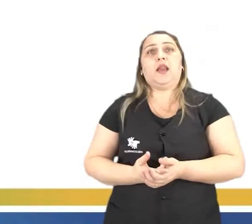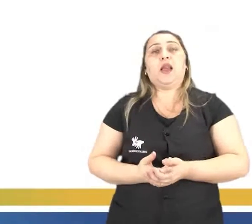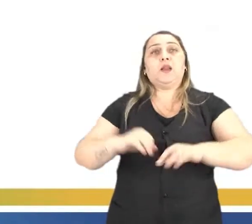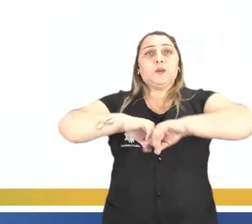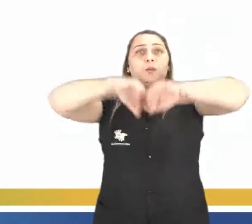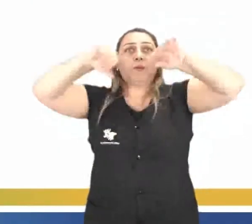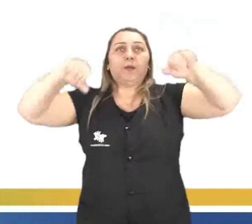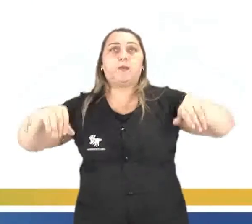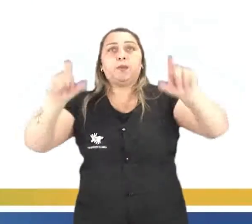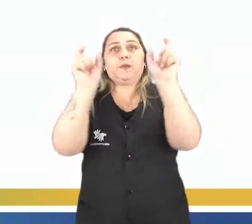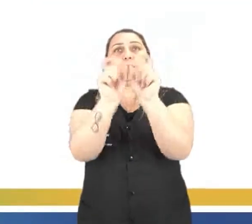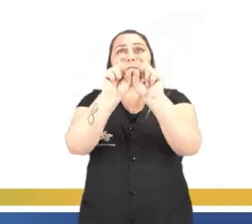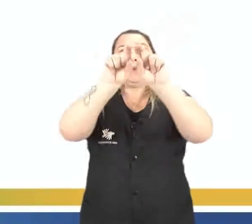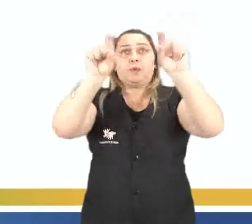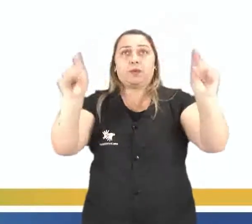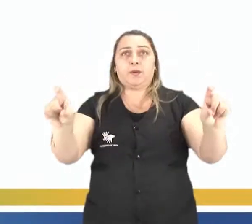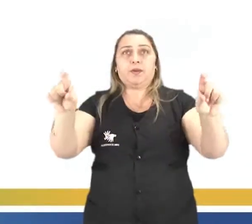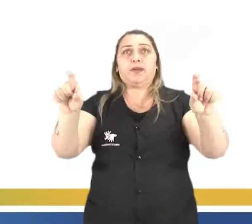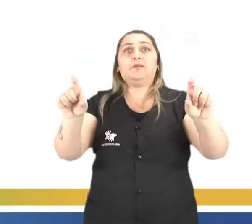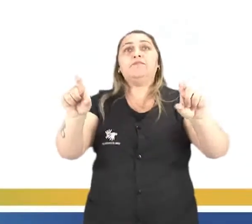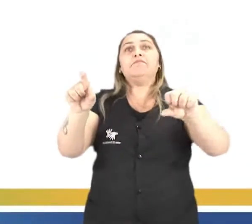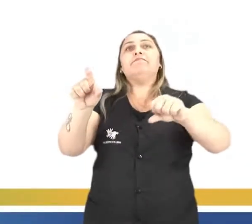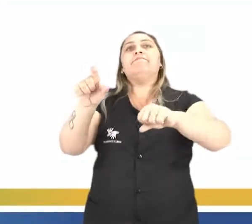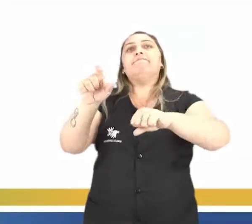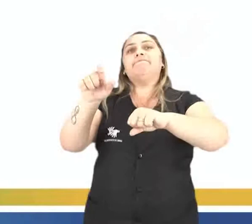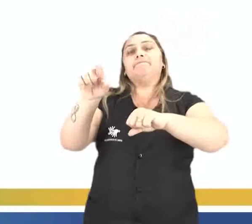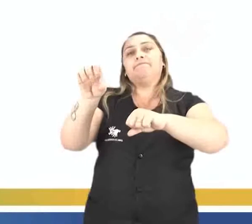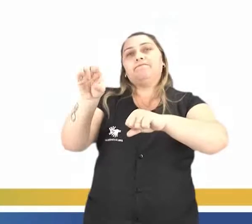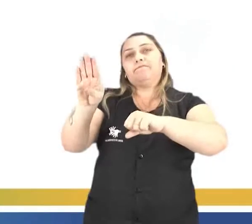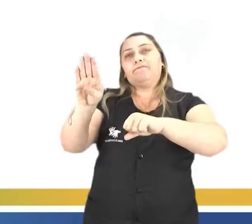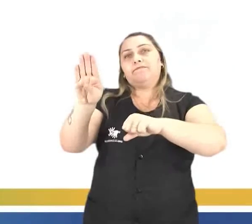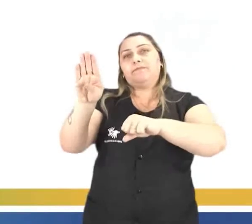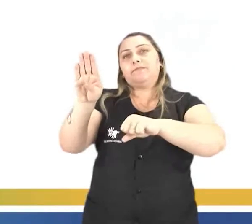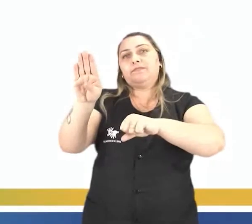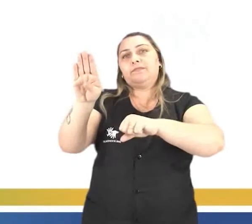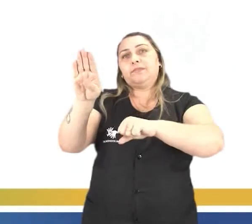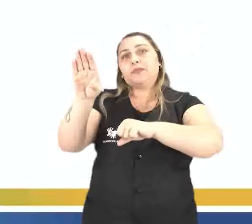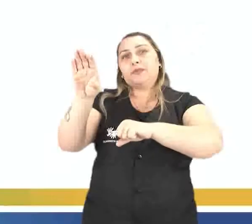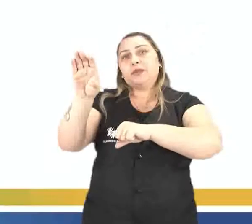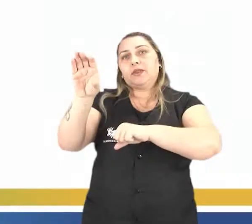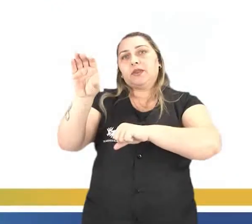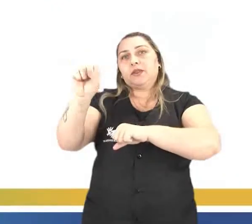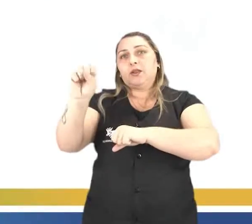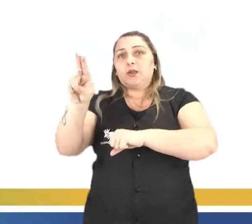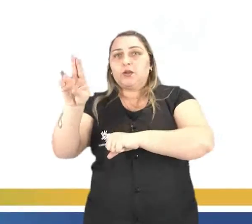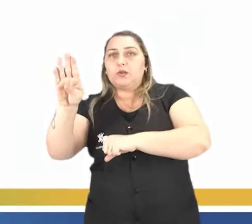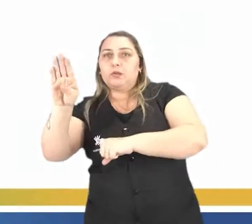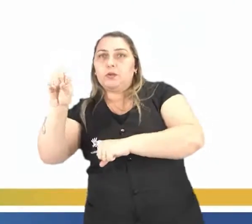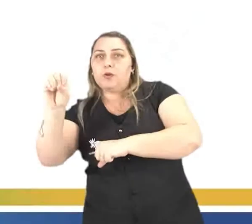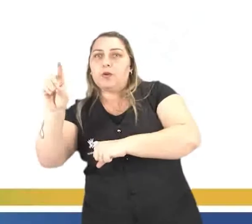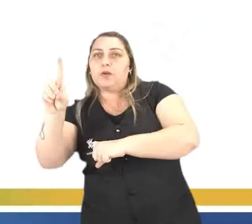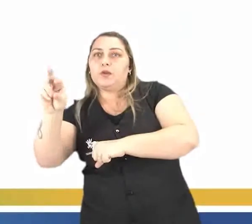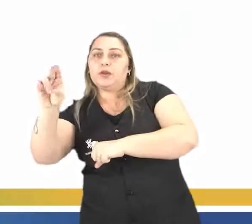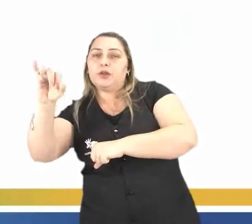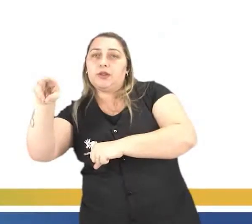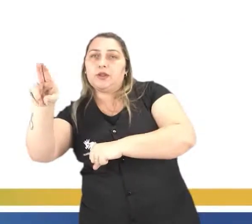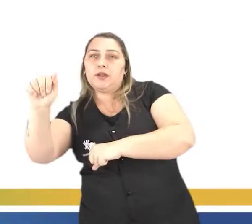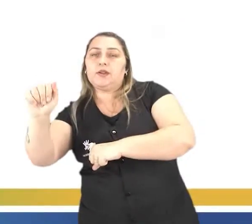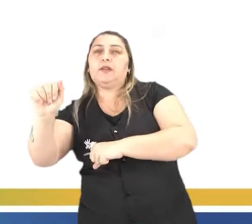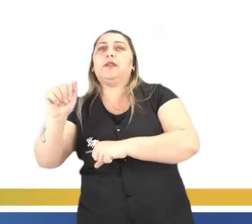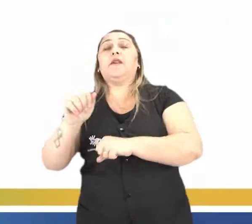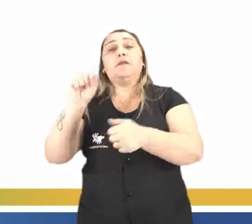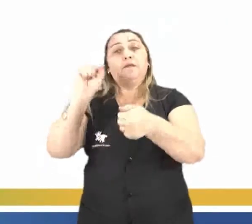Para separar as orações subordinadas adverbiais, principalmente quando antepostas às principais. Ela